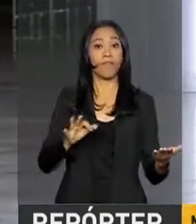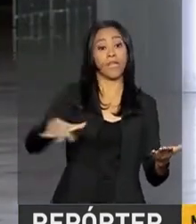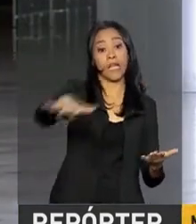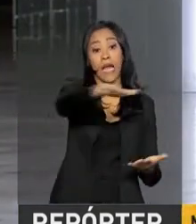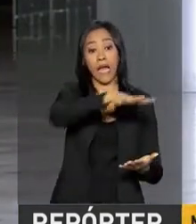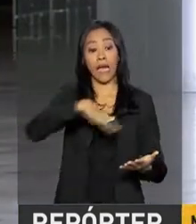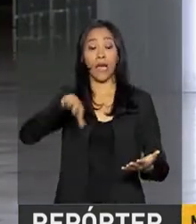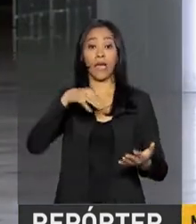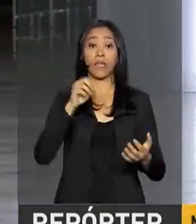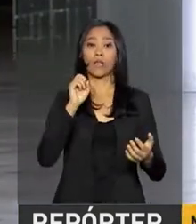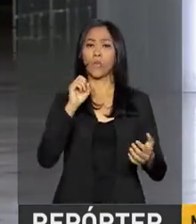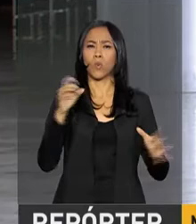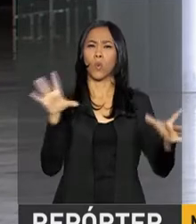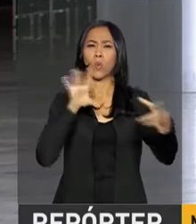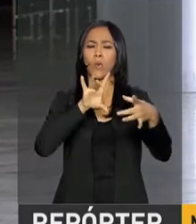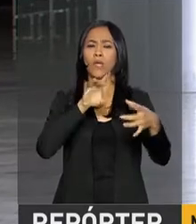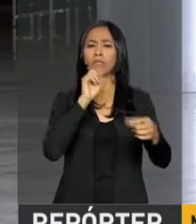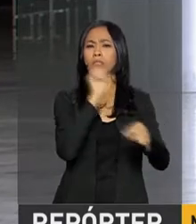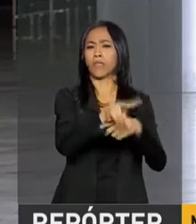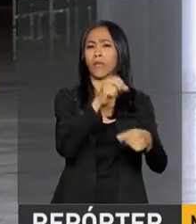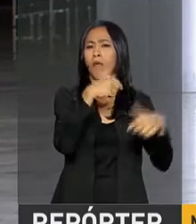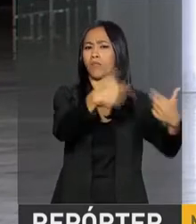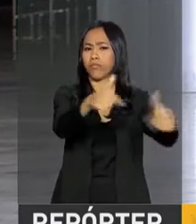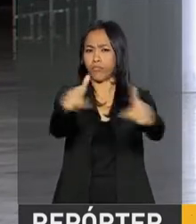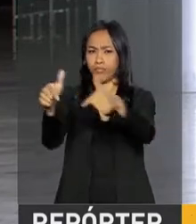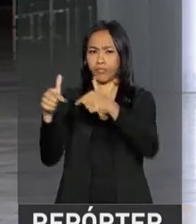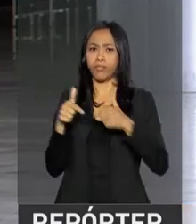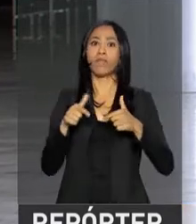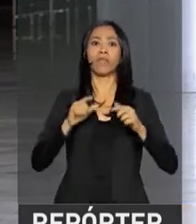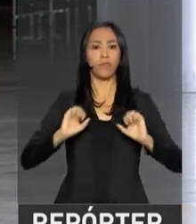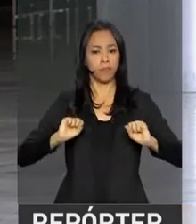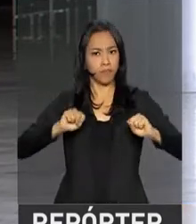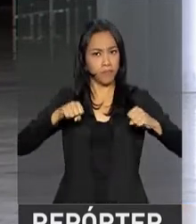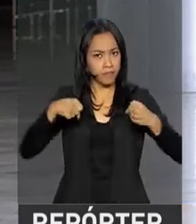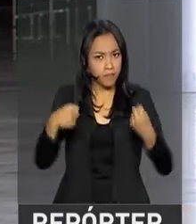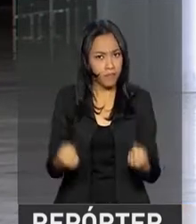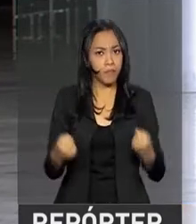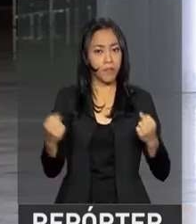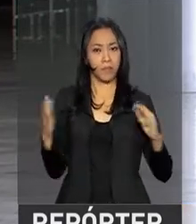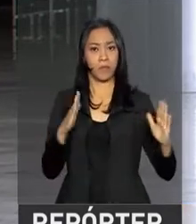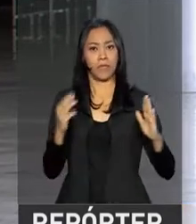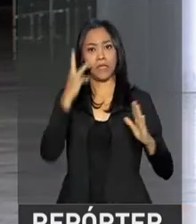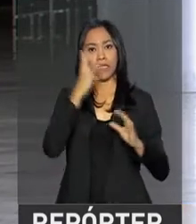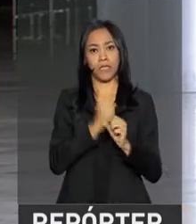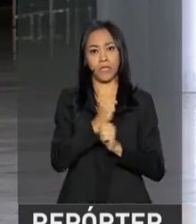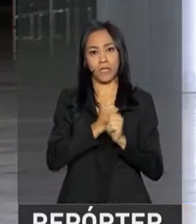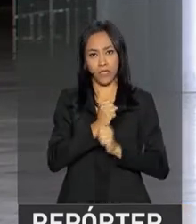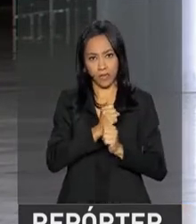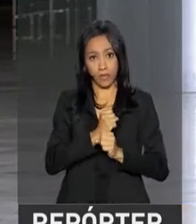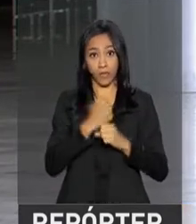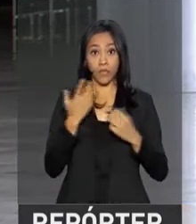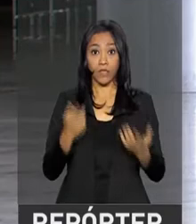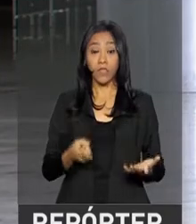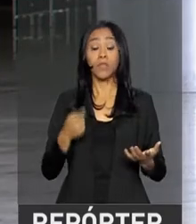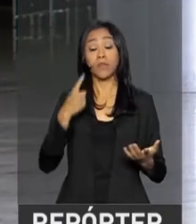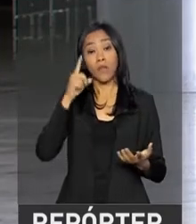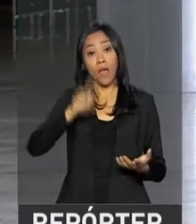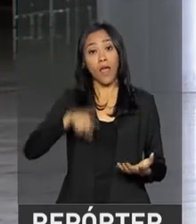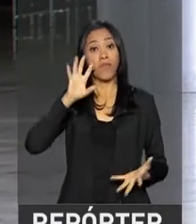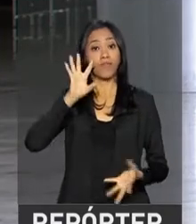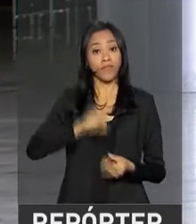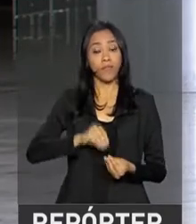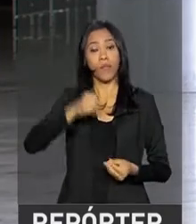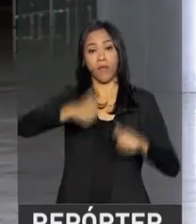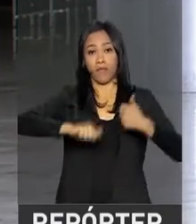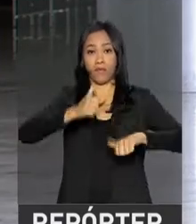de trabalho vem se recuperando de forma gradual nos últimos três anos essa análise se justifica na avaliação do